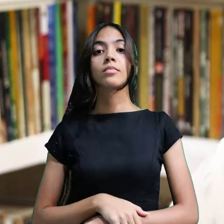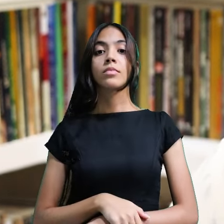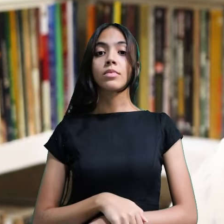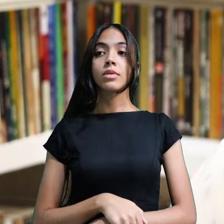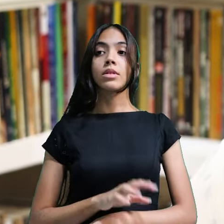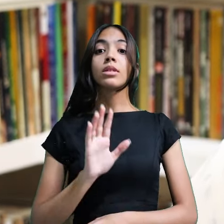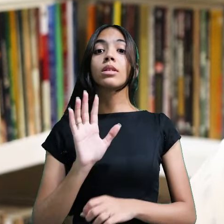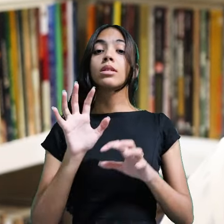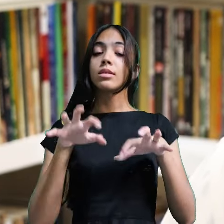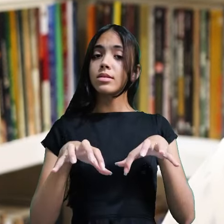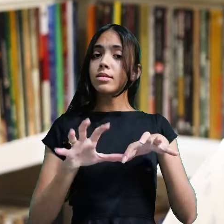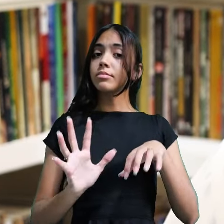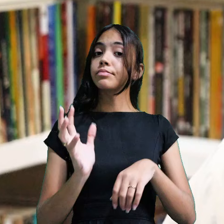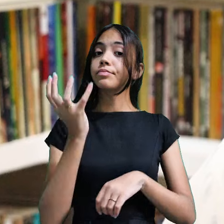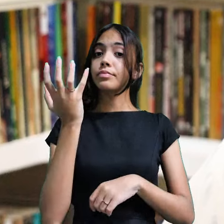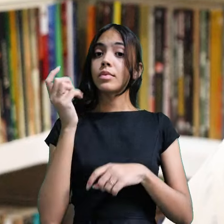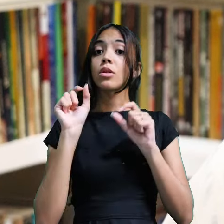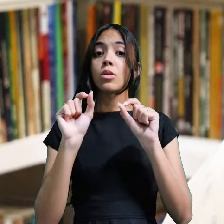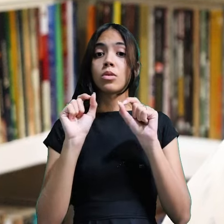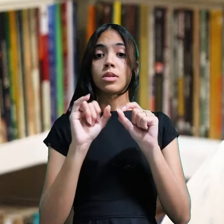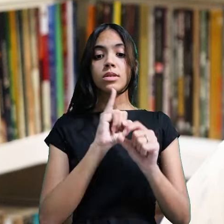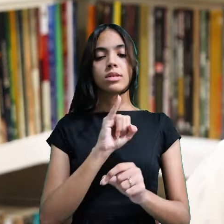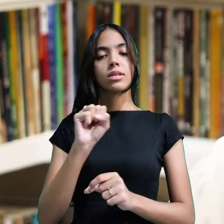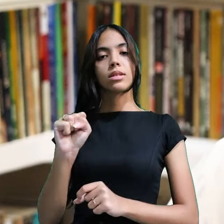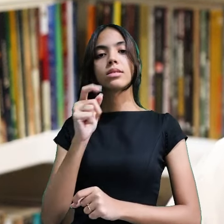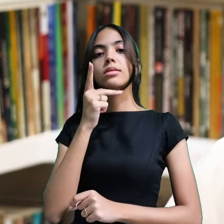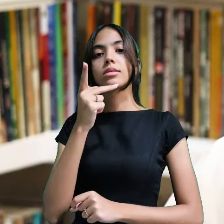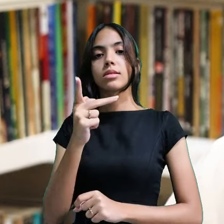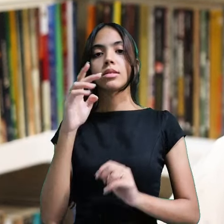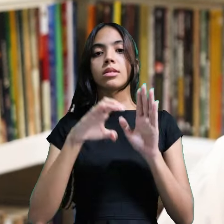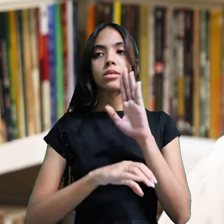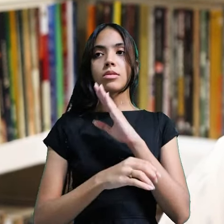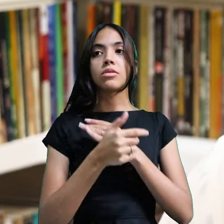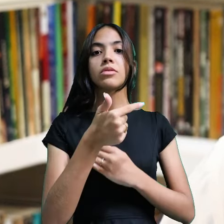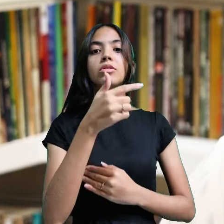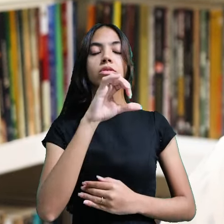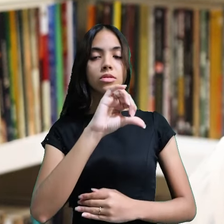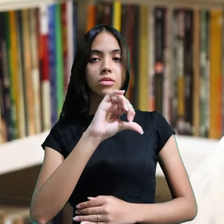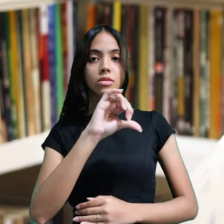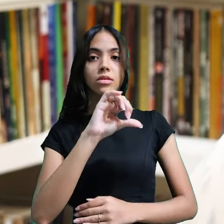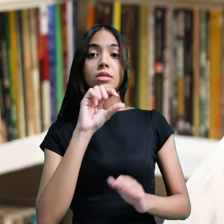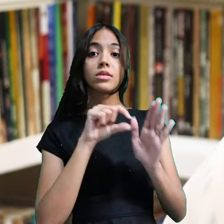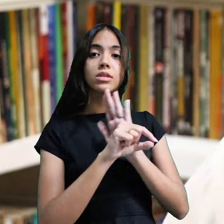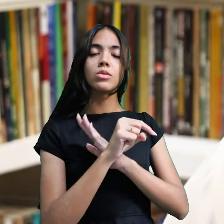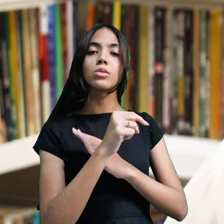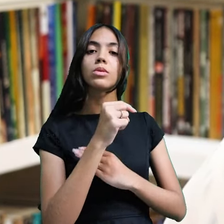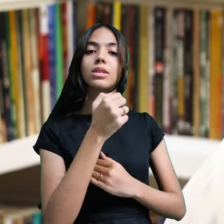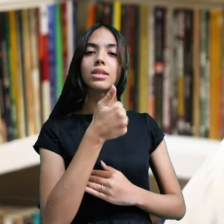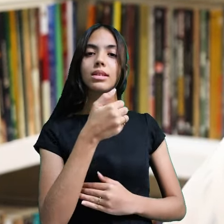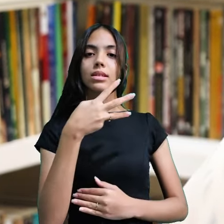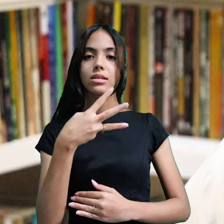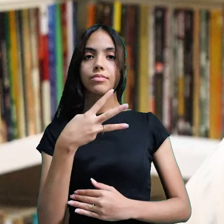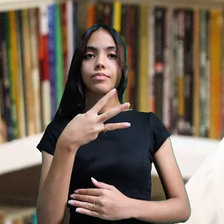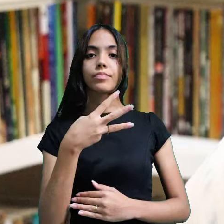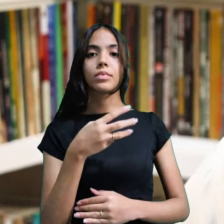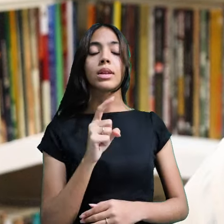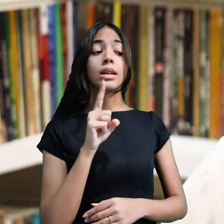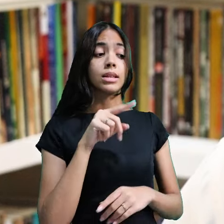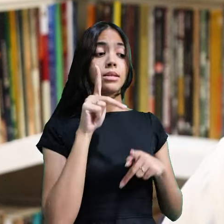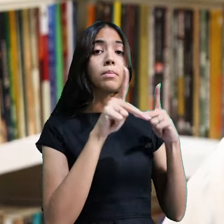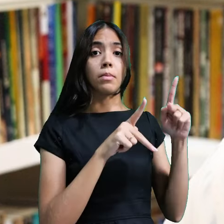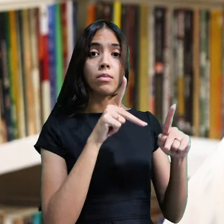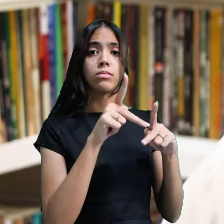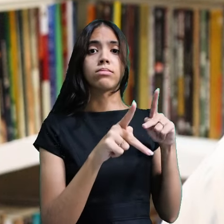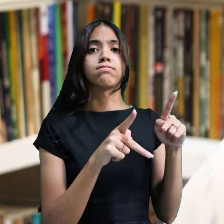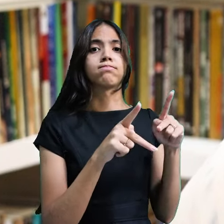cumpre o que Deus diz no livro do profeta Isaías, no capítulo 29, verso 13: visto que este povo se